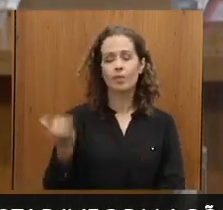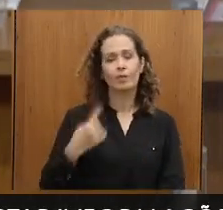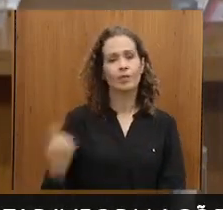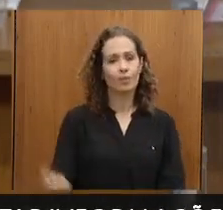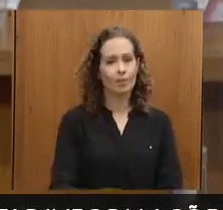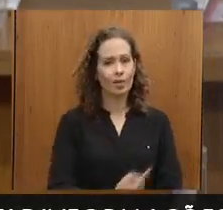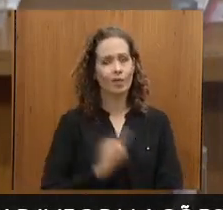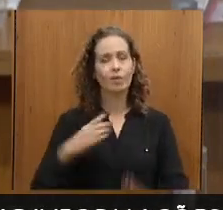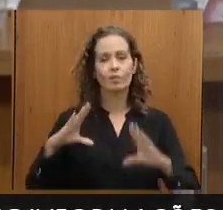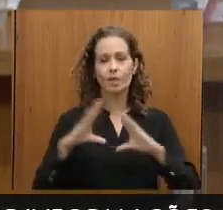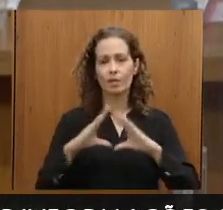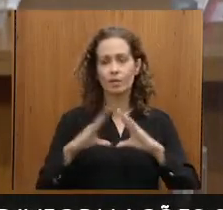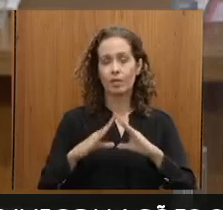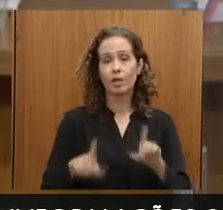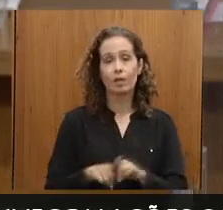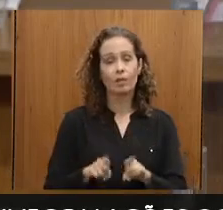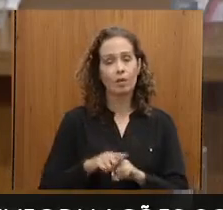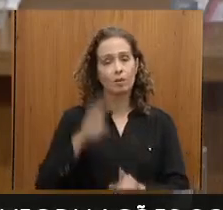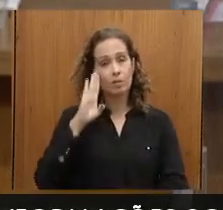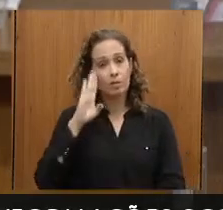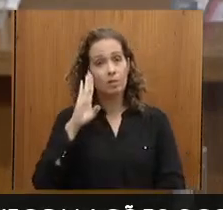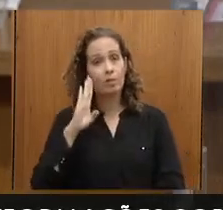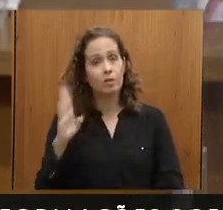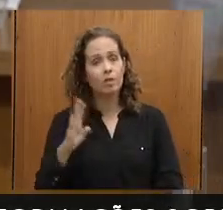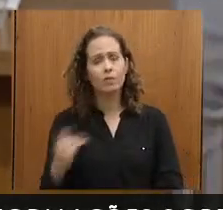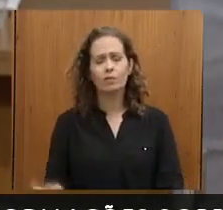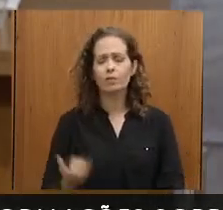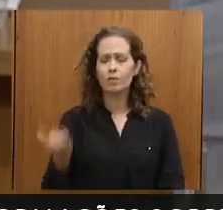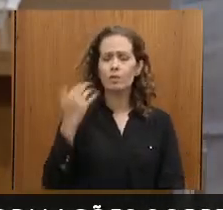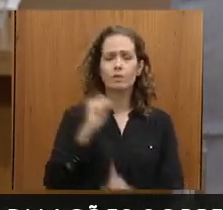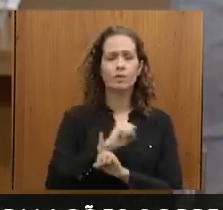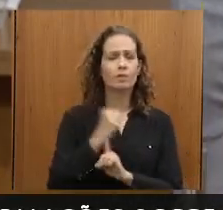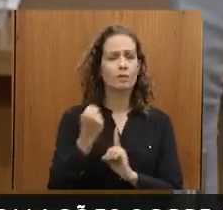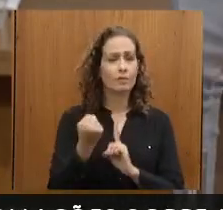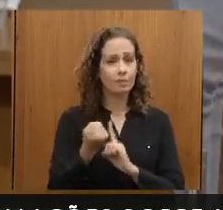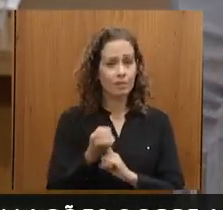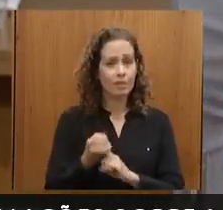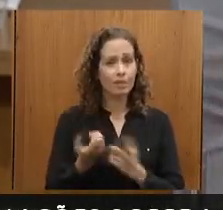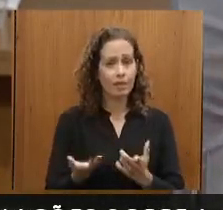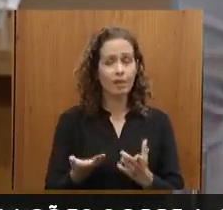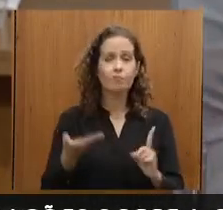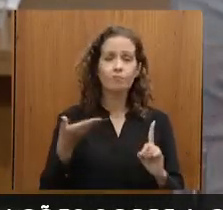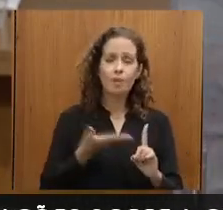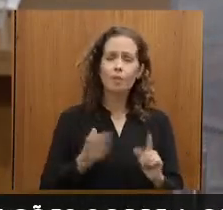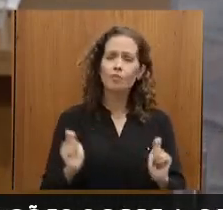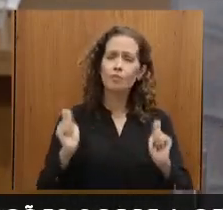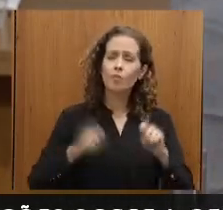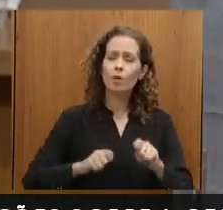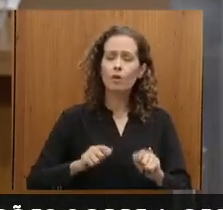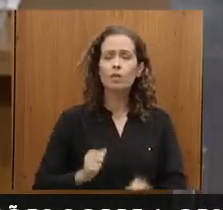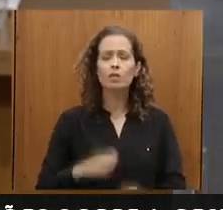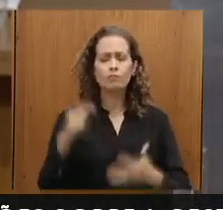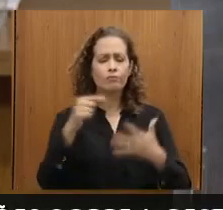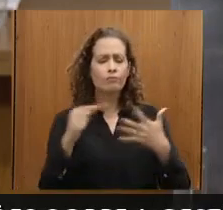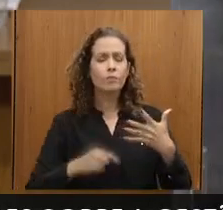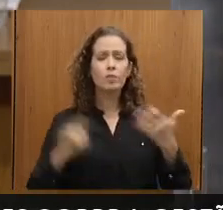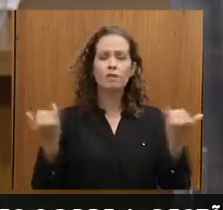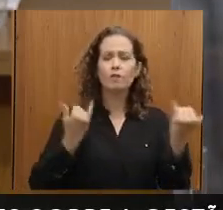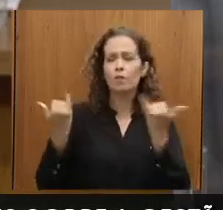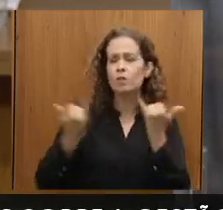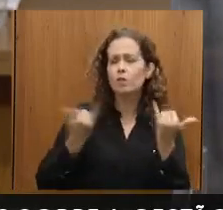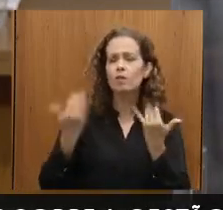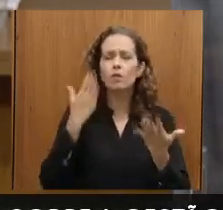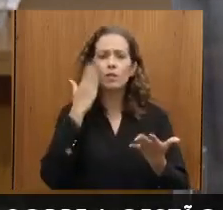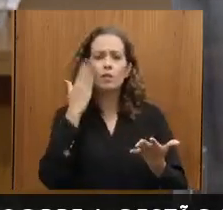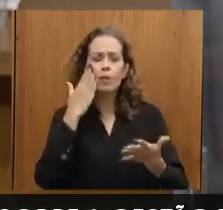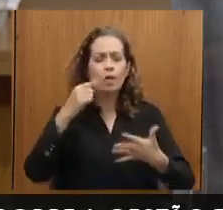importante para a Assembleia e, principalmente, tenho certeza, é muito importante para a sociedade, para que ela possa ter os devidos esclarecimentos, possa se informar sobre as ações